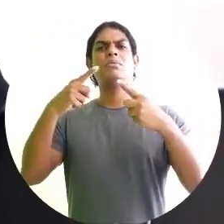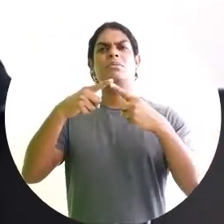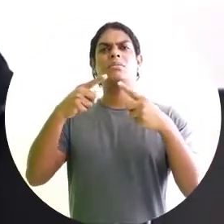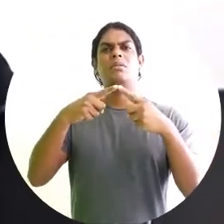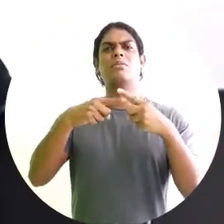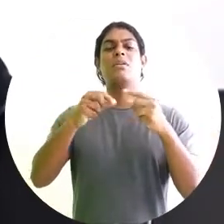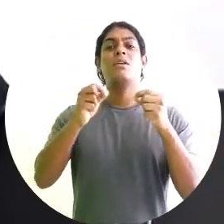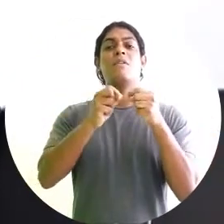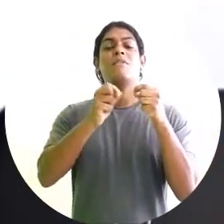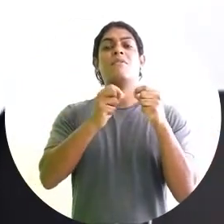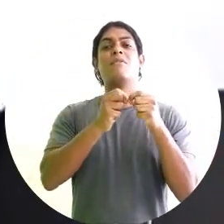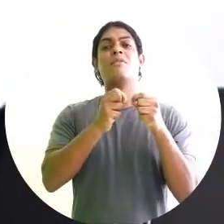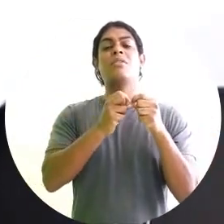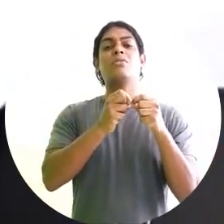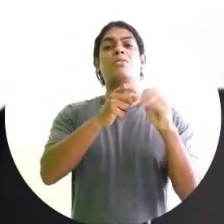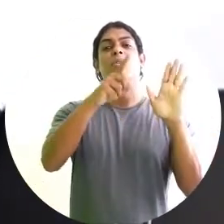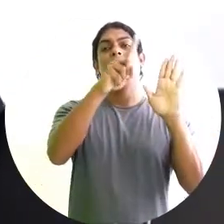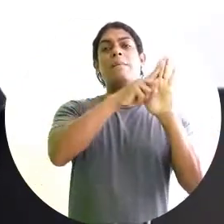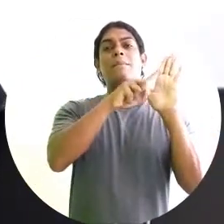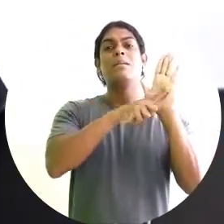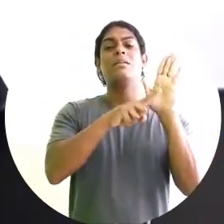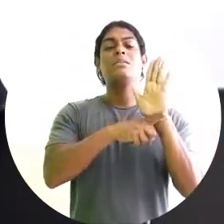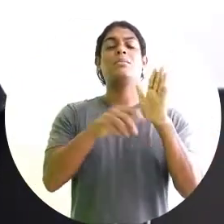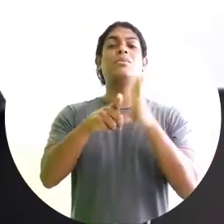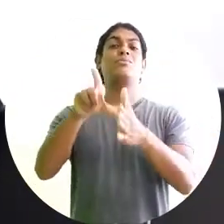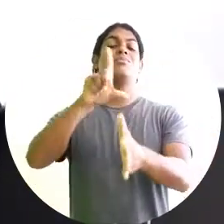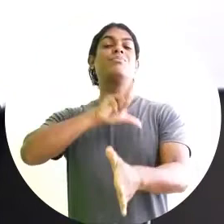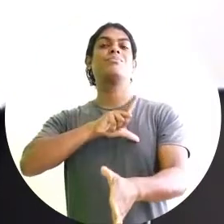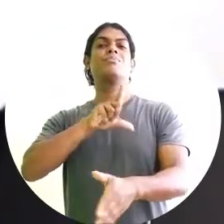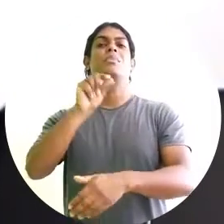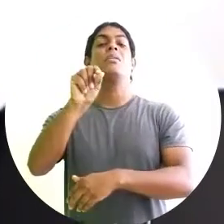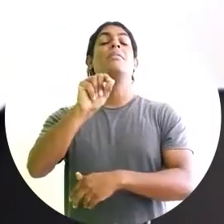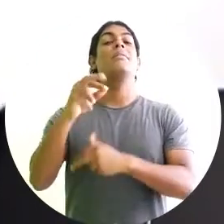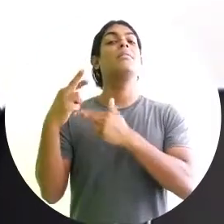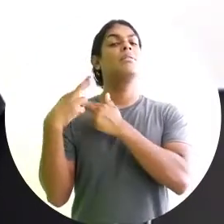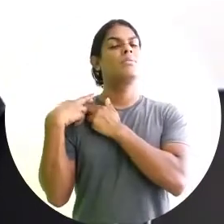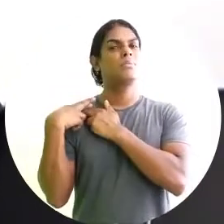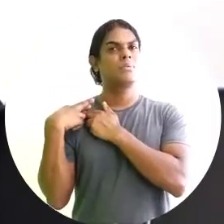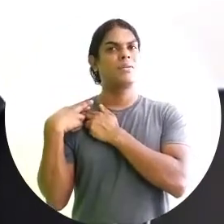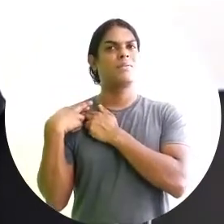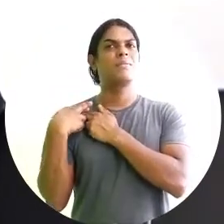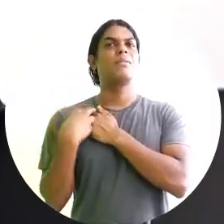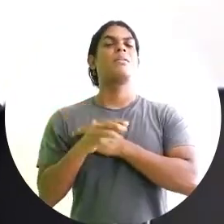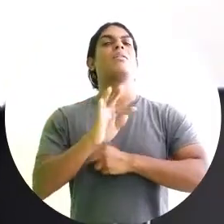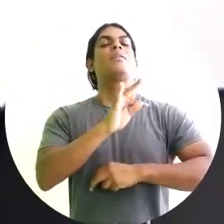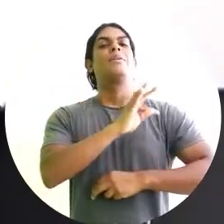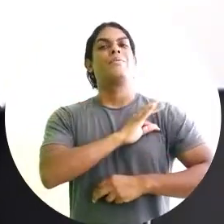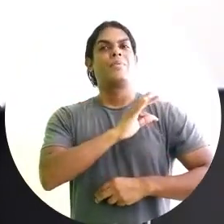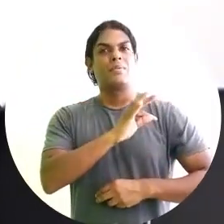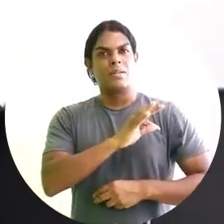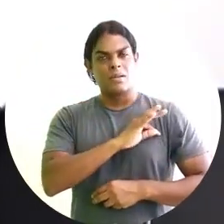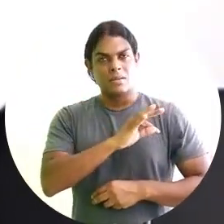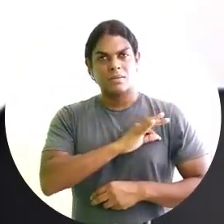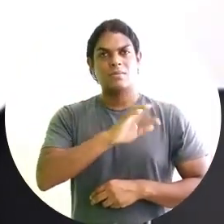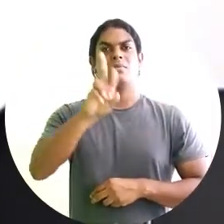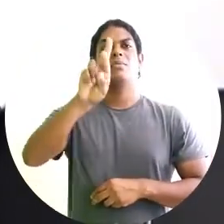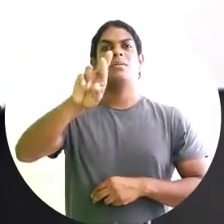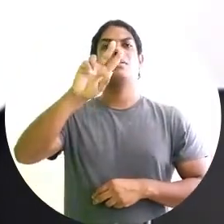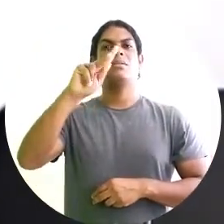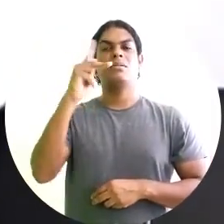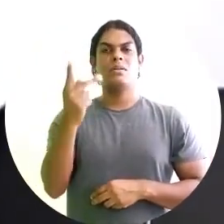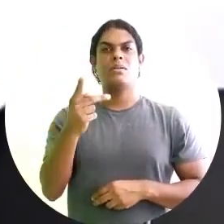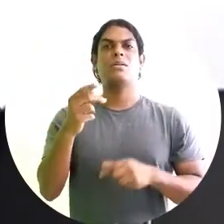de um planejamento estratégico. E quem é o responsável? É o técnico de RH. É aquele que vai